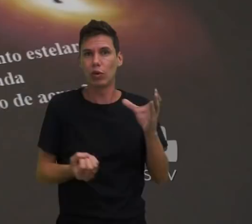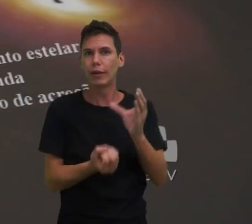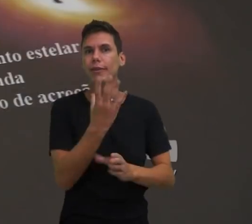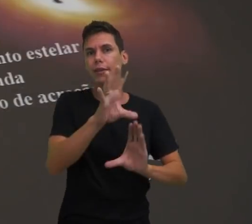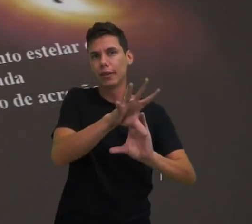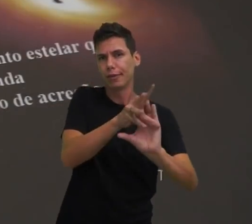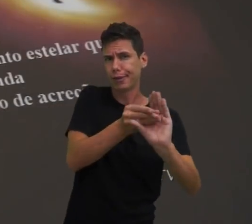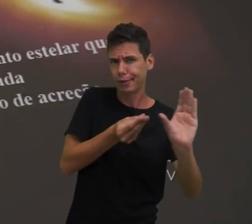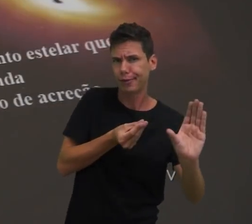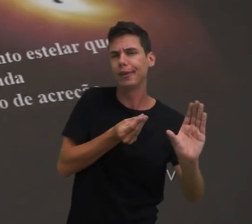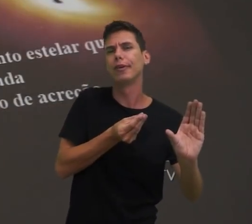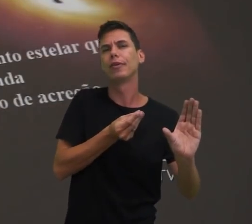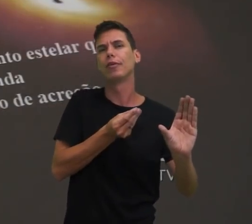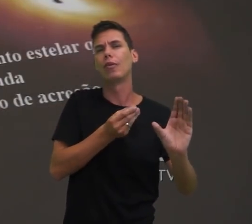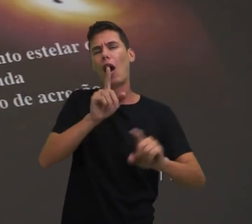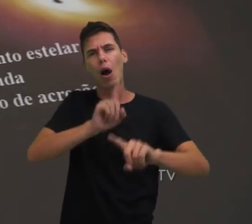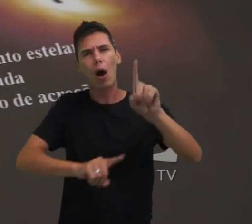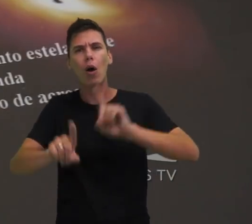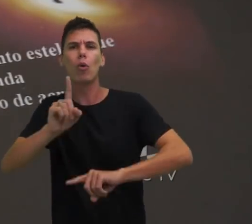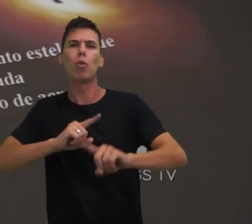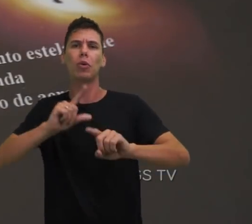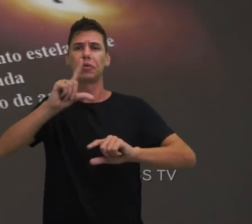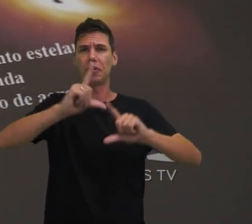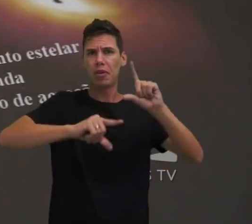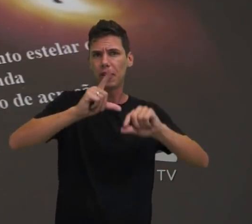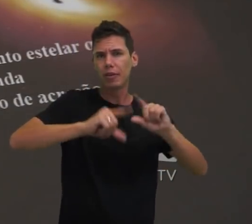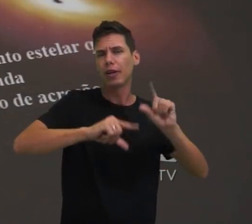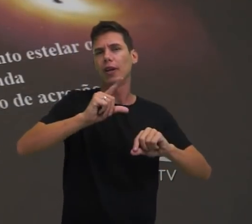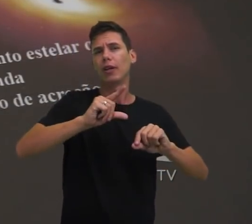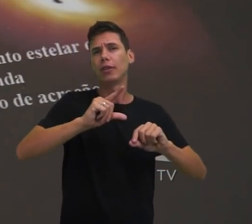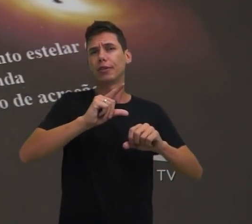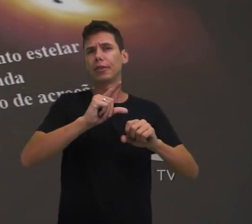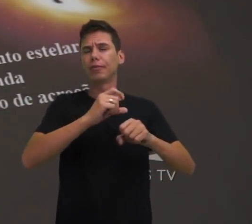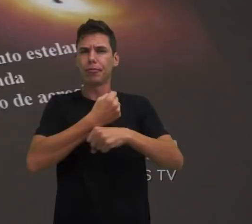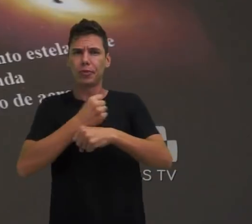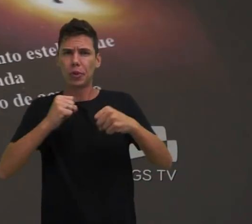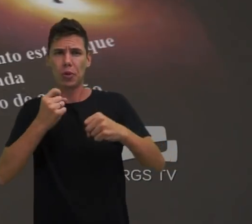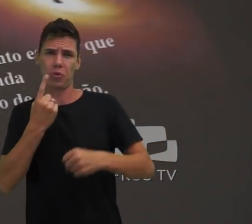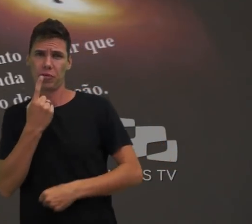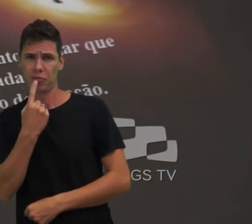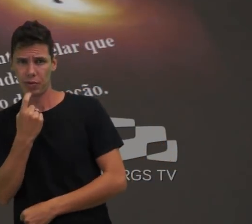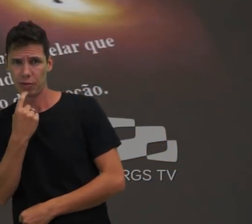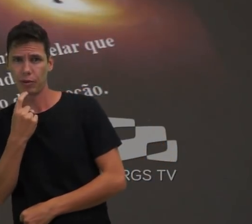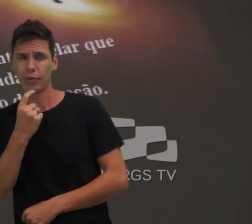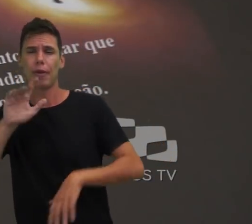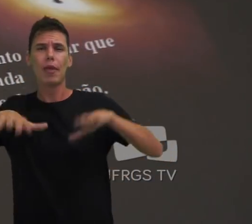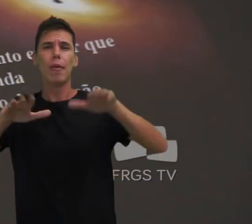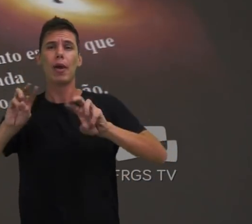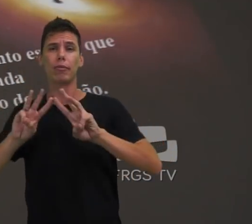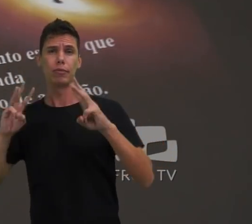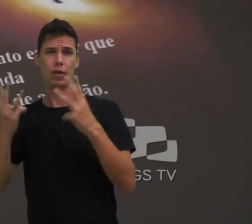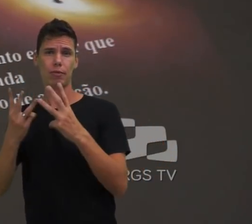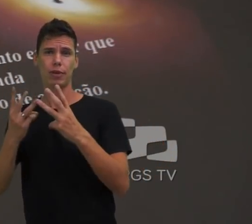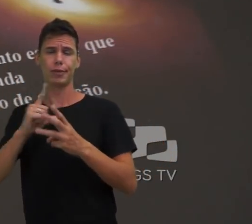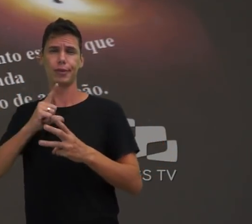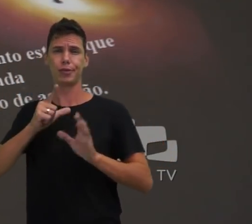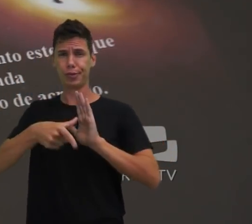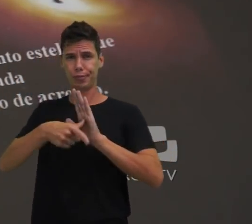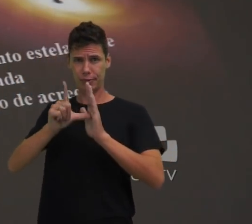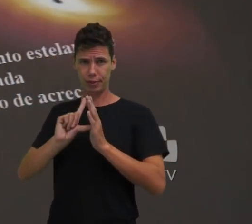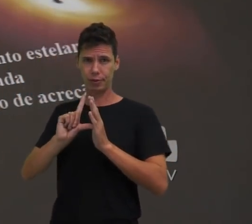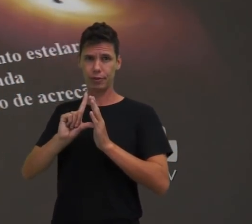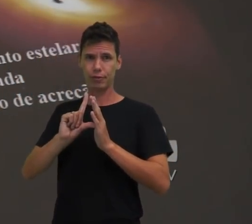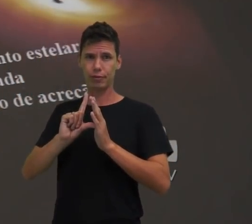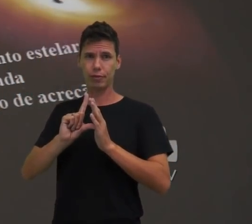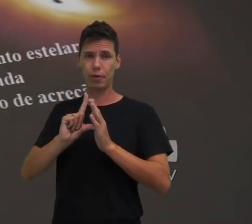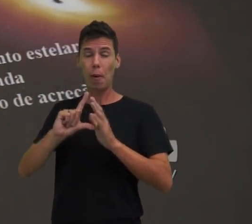todas que explodem supernovas viram um buraco negro, muitas viram estrelas de nêutrons. Depende da massa que essa estrela tinha antes, tá? Porque senão ela não